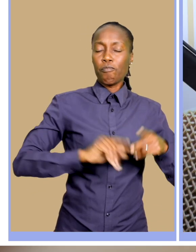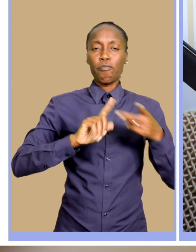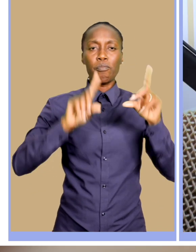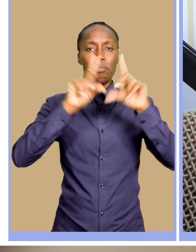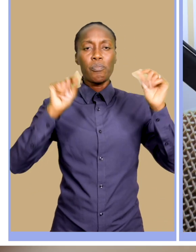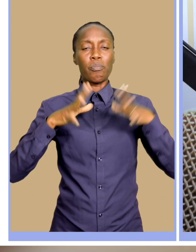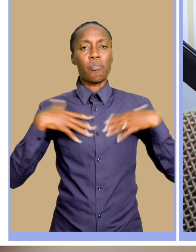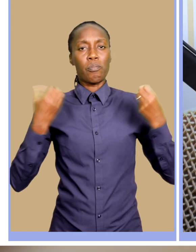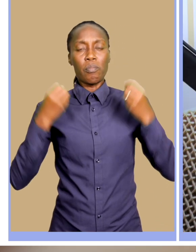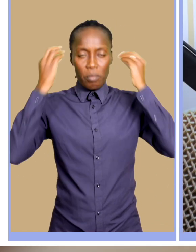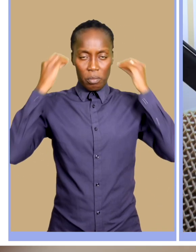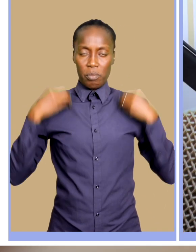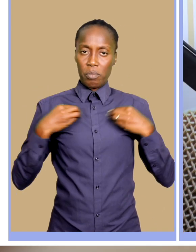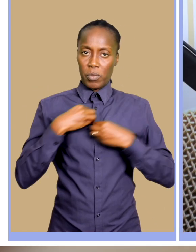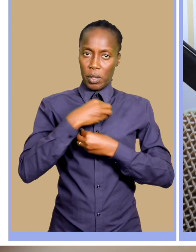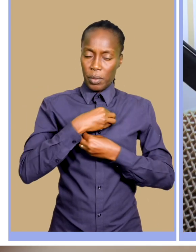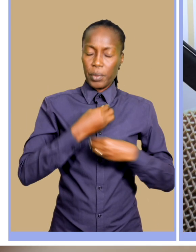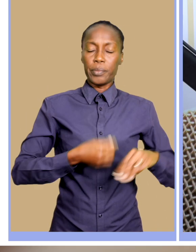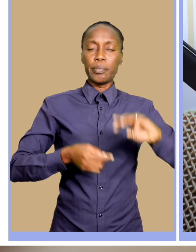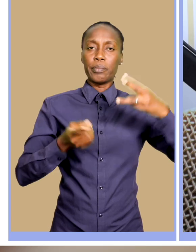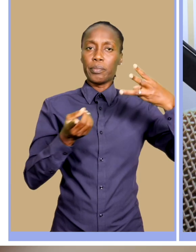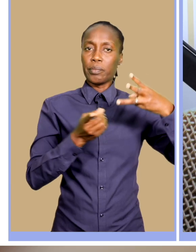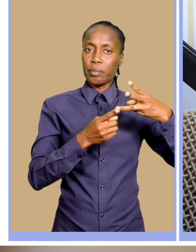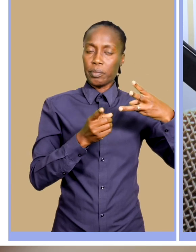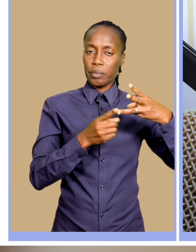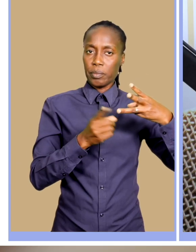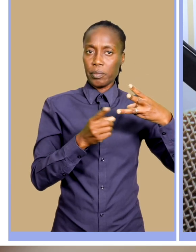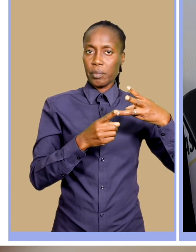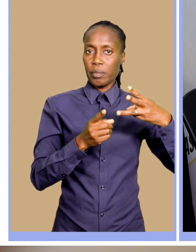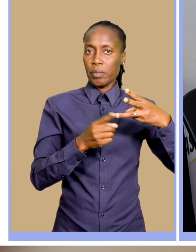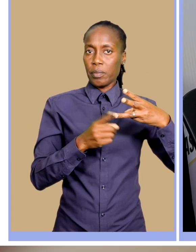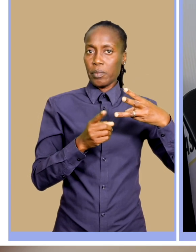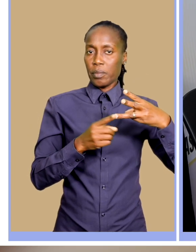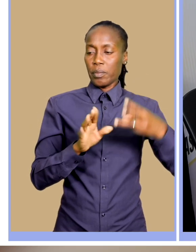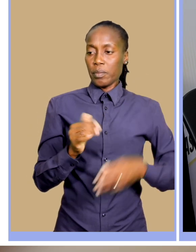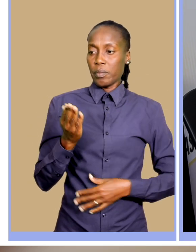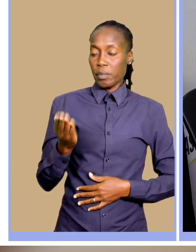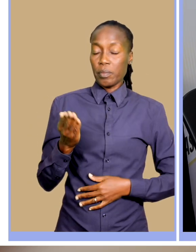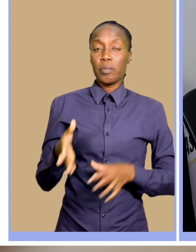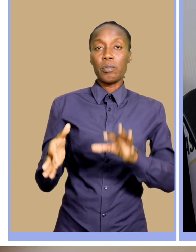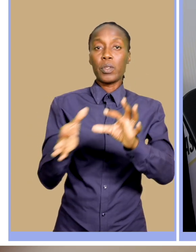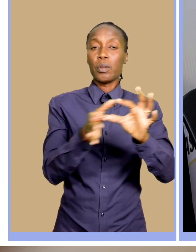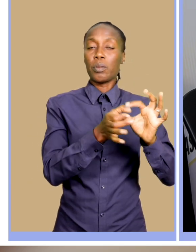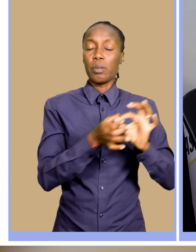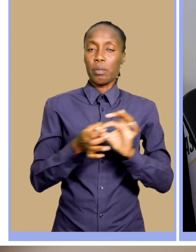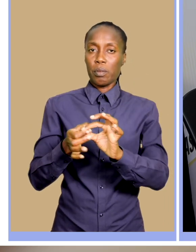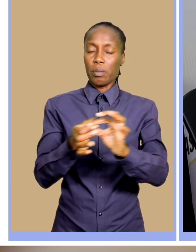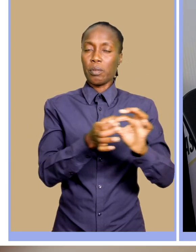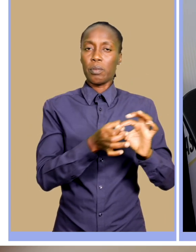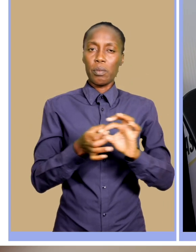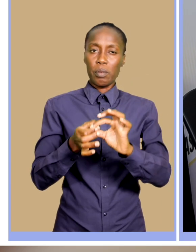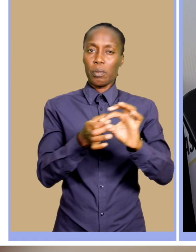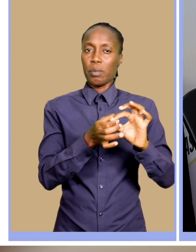Atualmente ela é coordenadora do programa de saúde